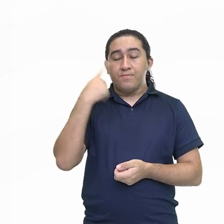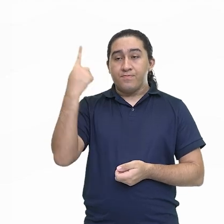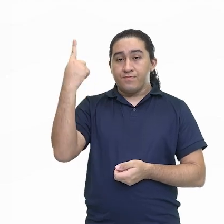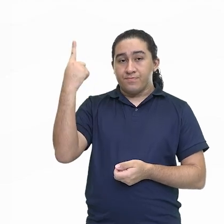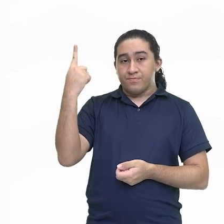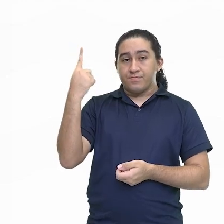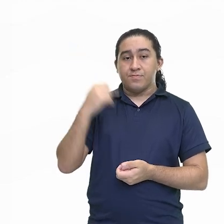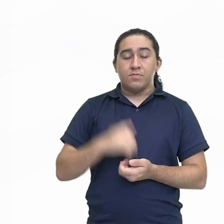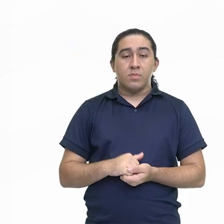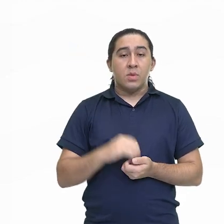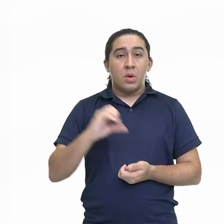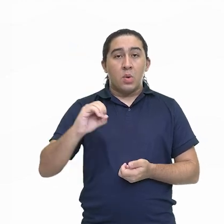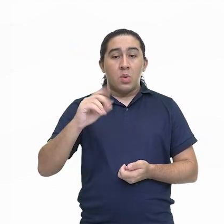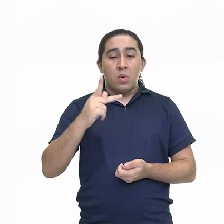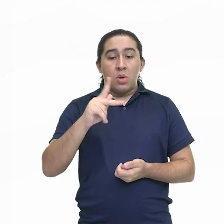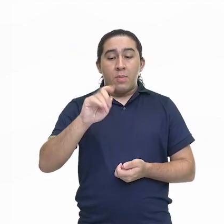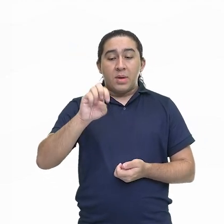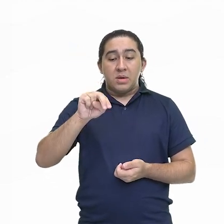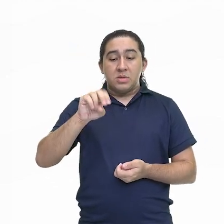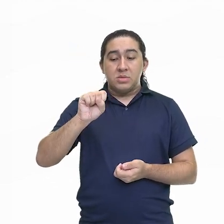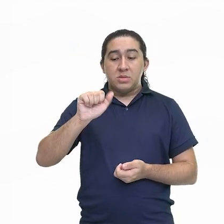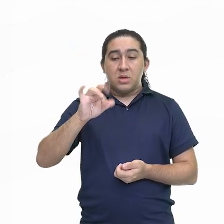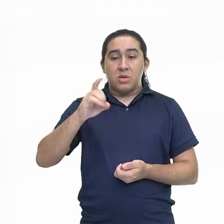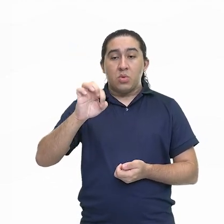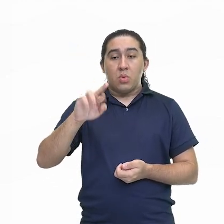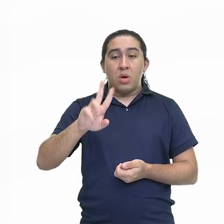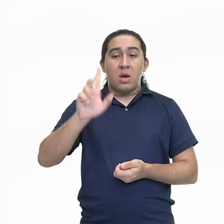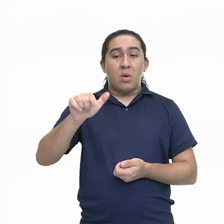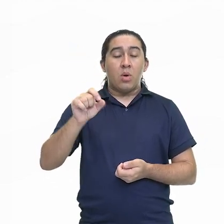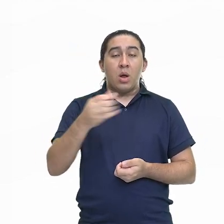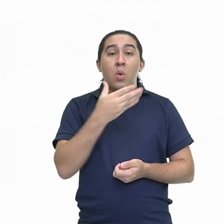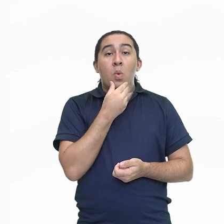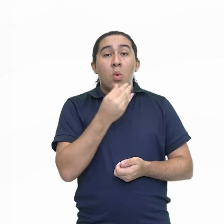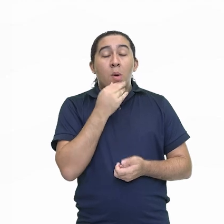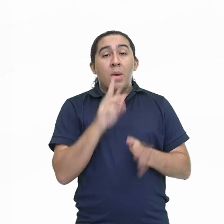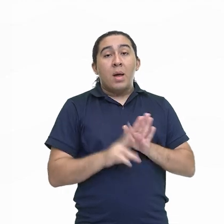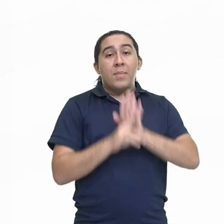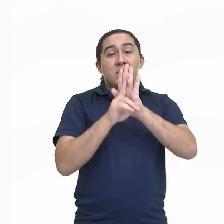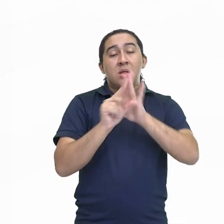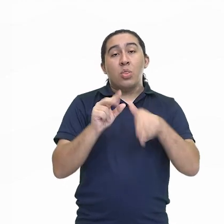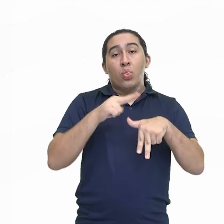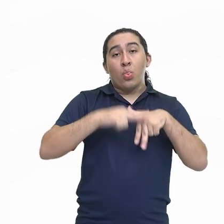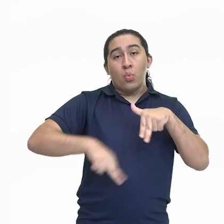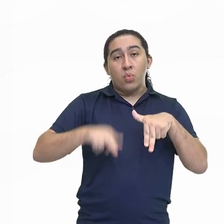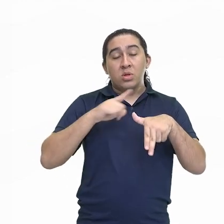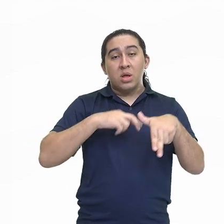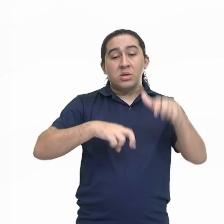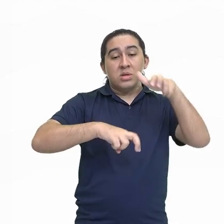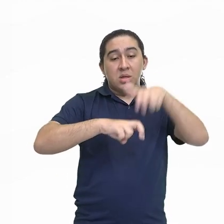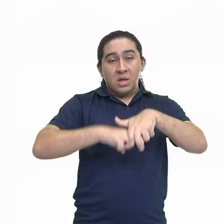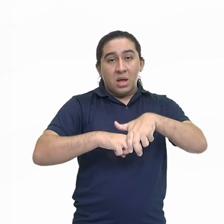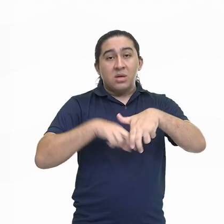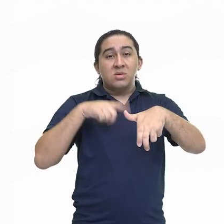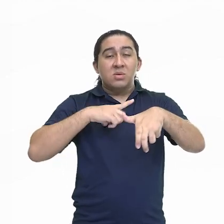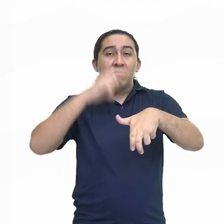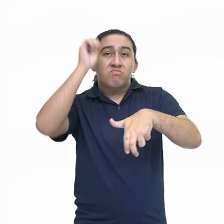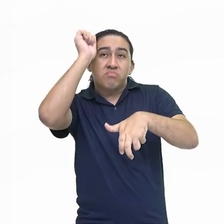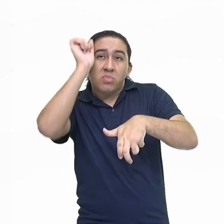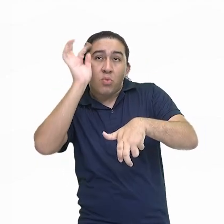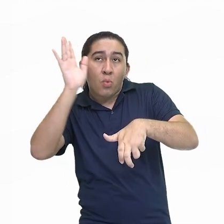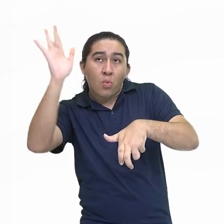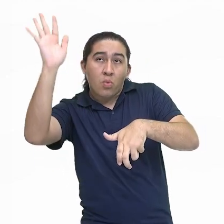que é a escultura do homem, né? Essa escultura icônica que representa o homem nu em profunda